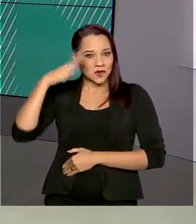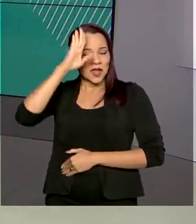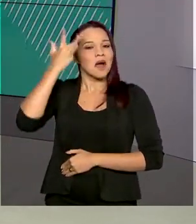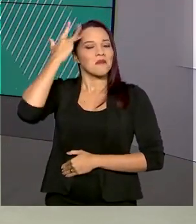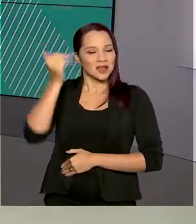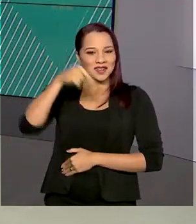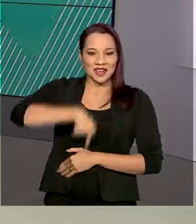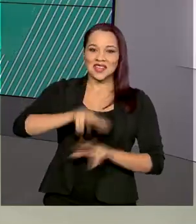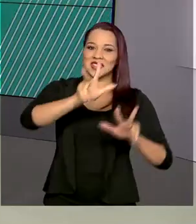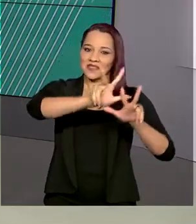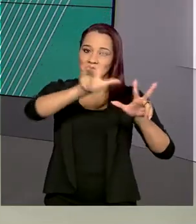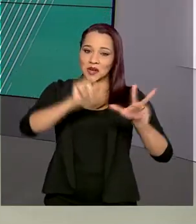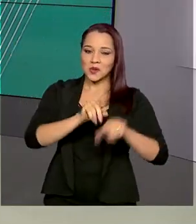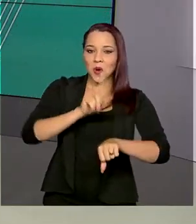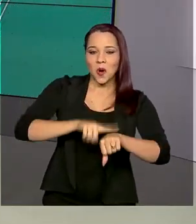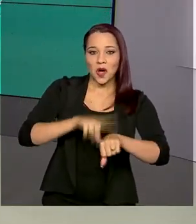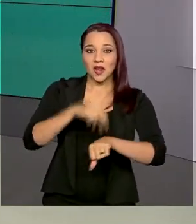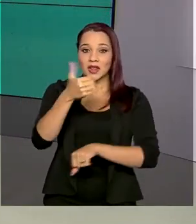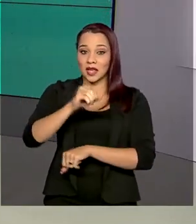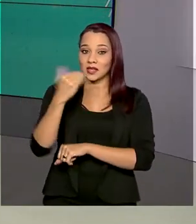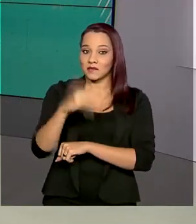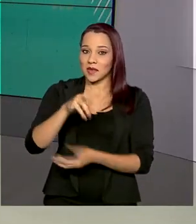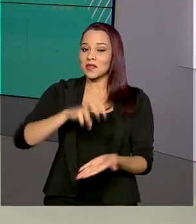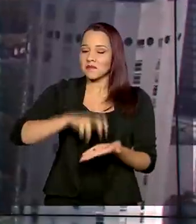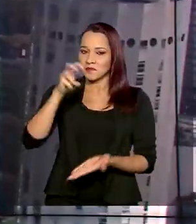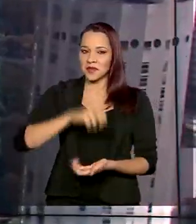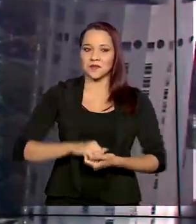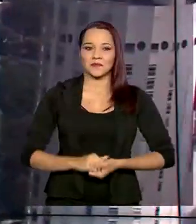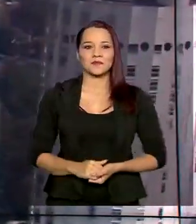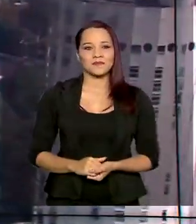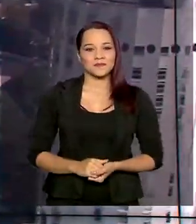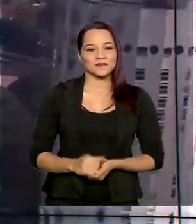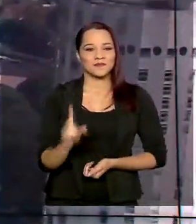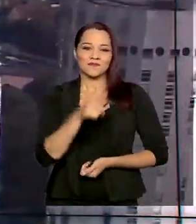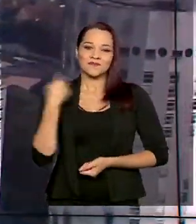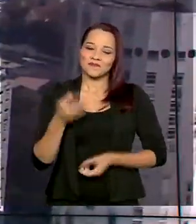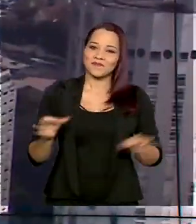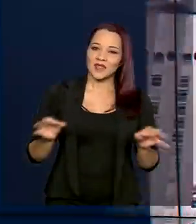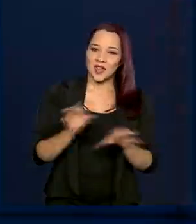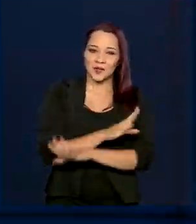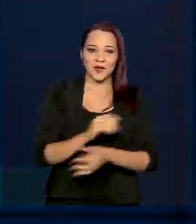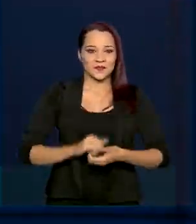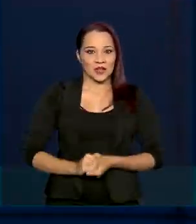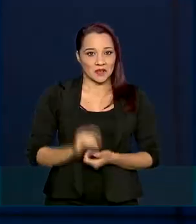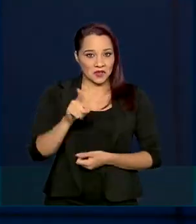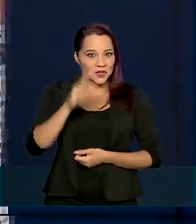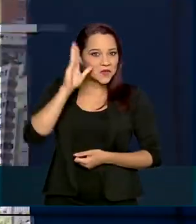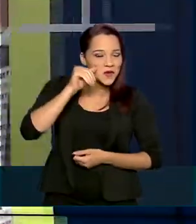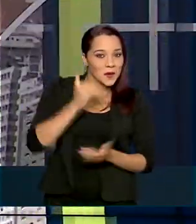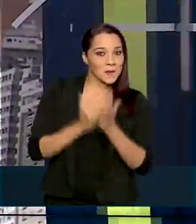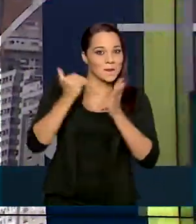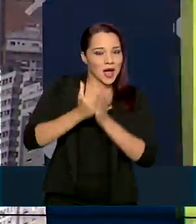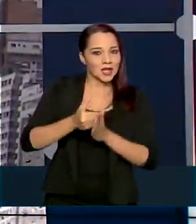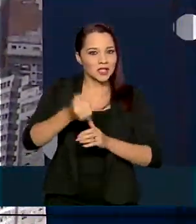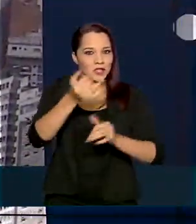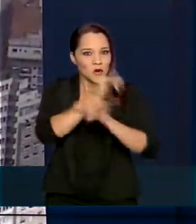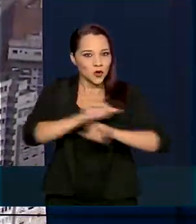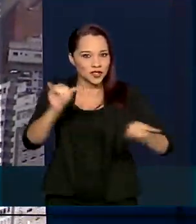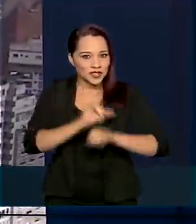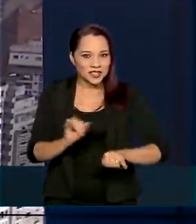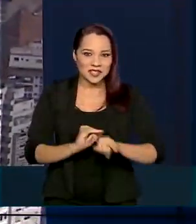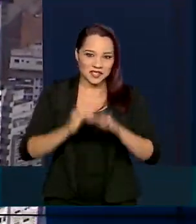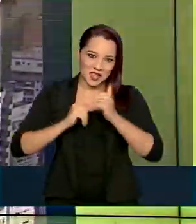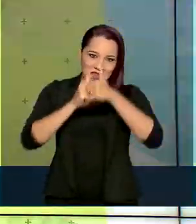aqui na TV Brasil, a partir das 10h30 da manhã. O governo agora fica por aqui. Você confere essas e outras notícias